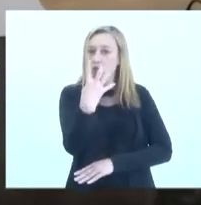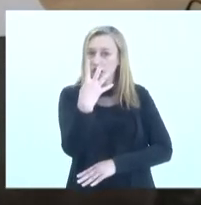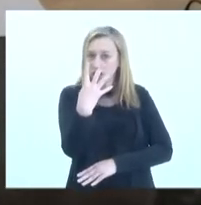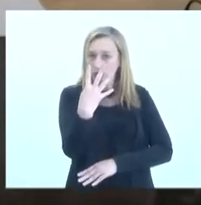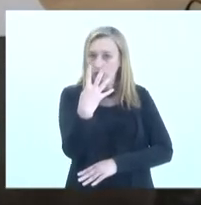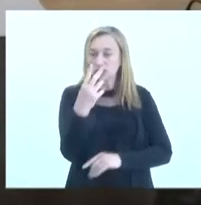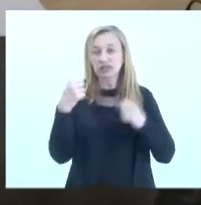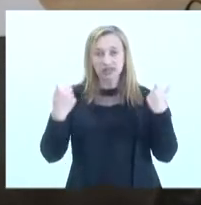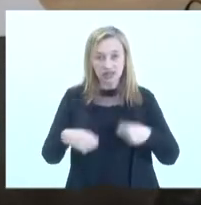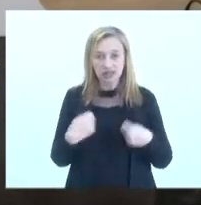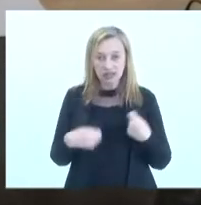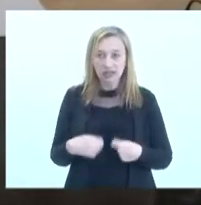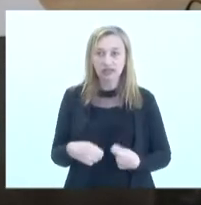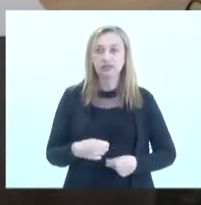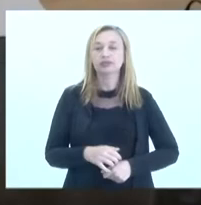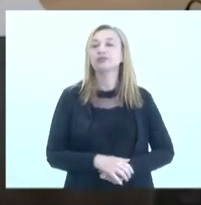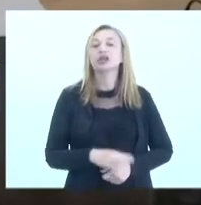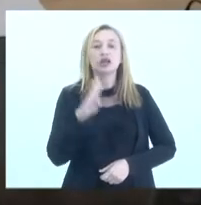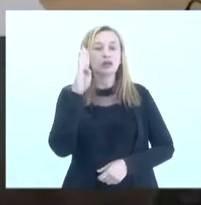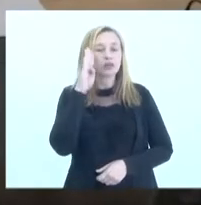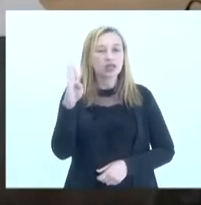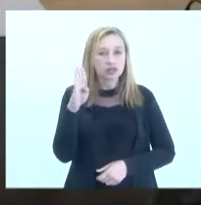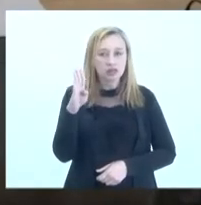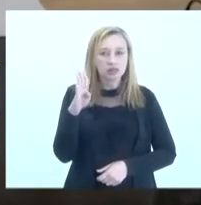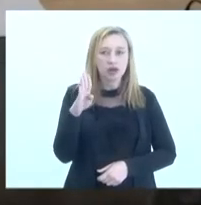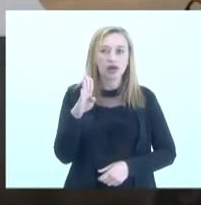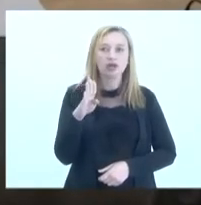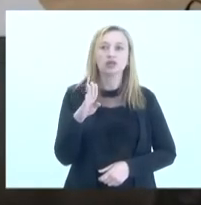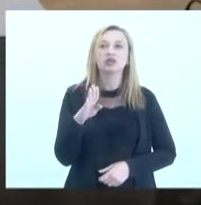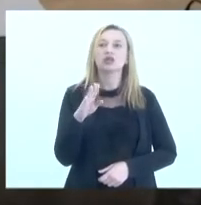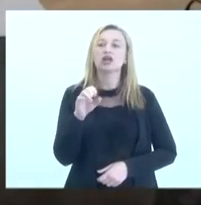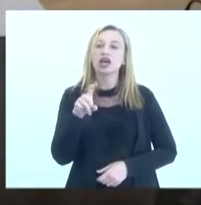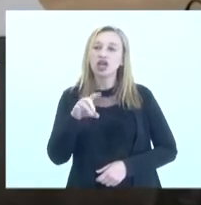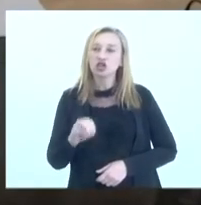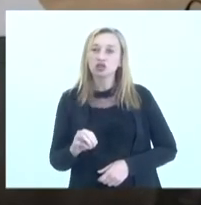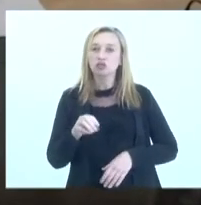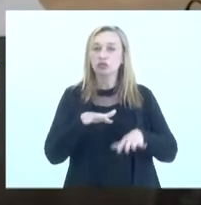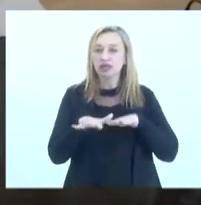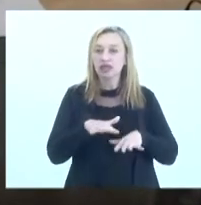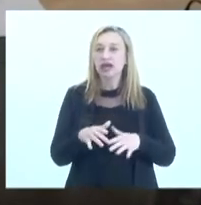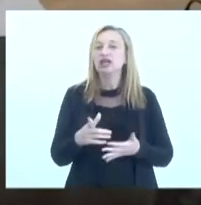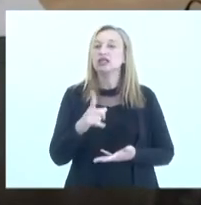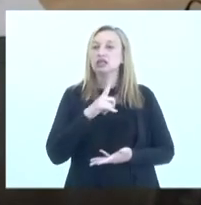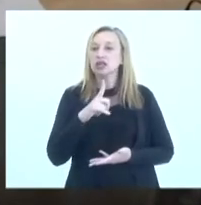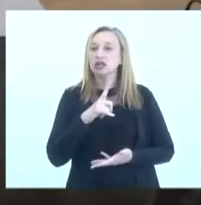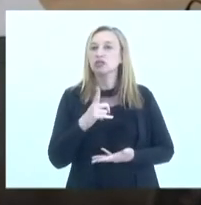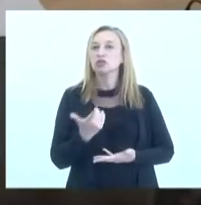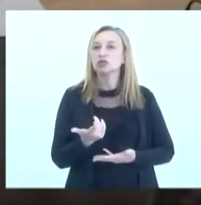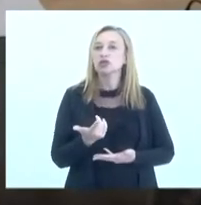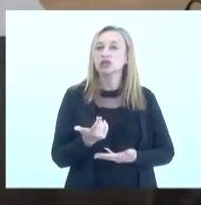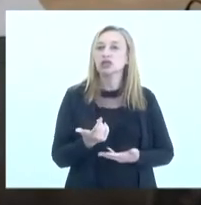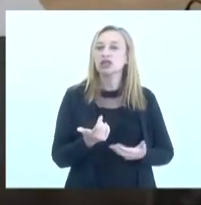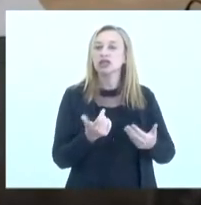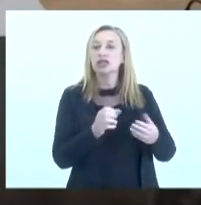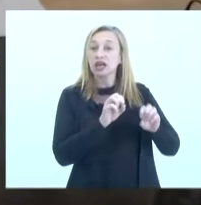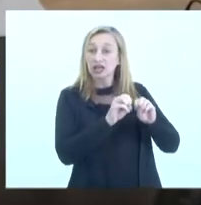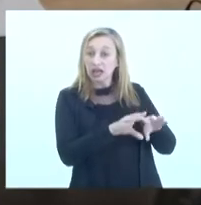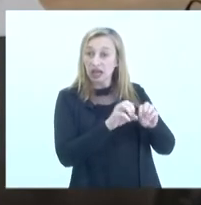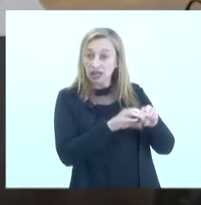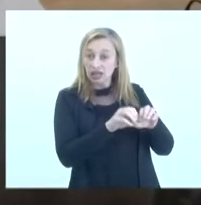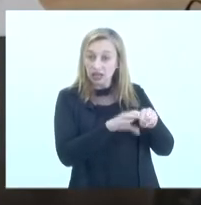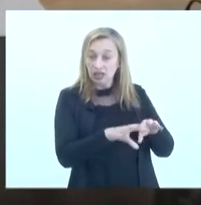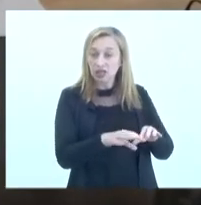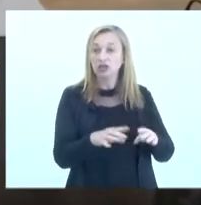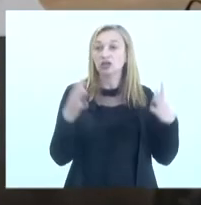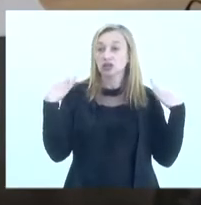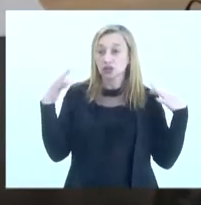demandas, né, específicas do eixo mobilidade. Nós temos demandas do eixo educação, do eixo